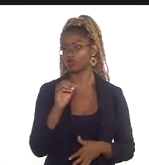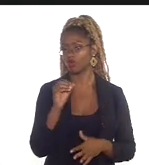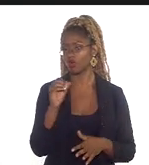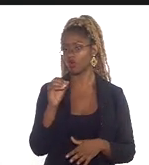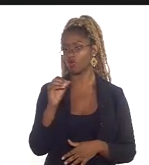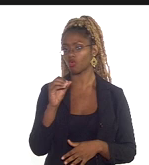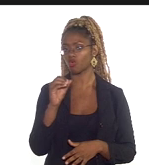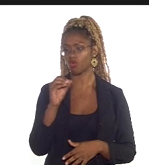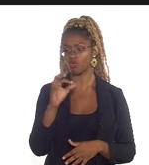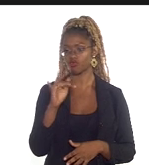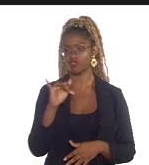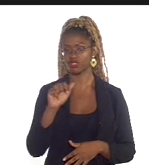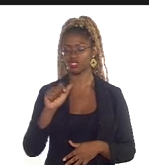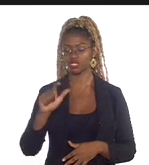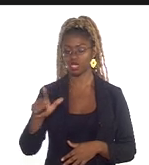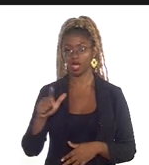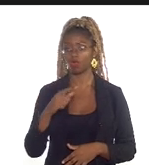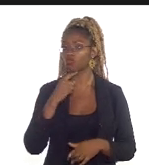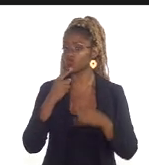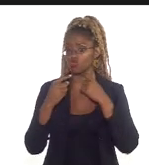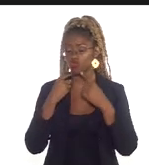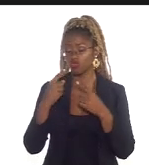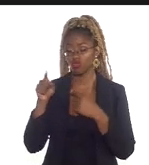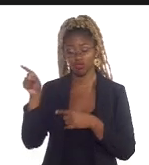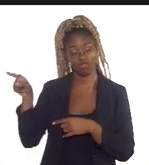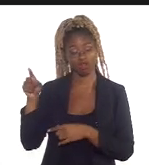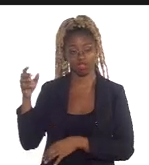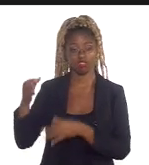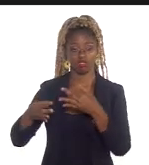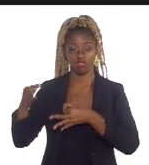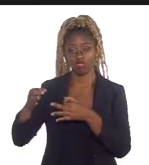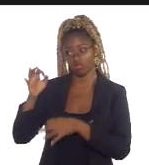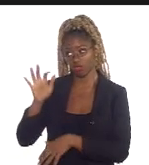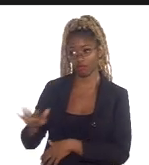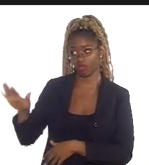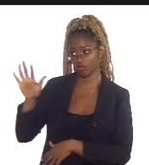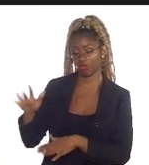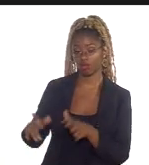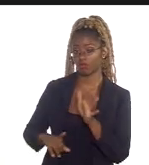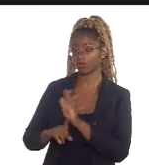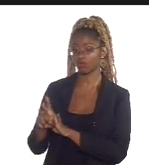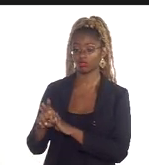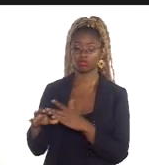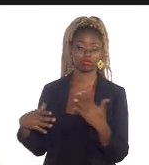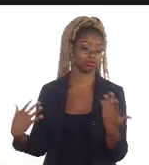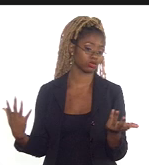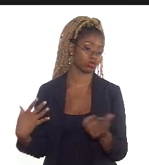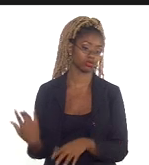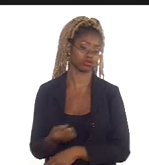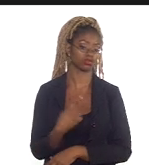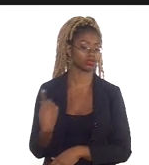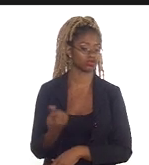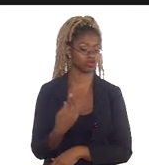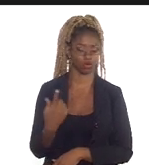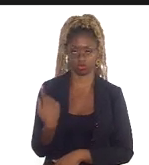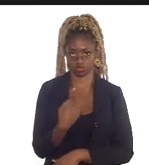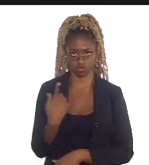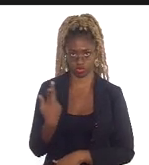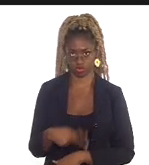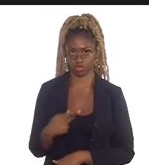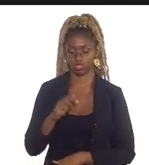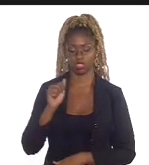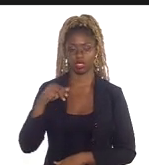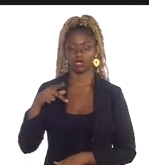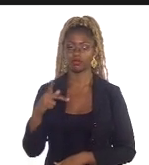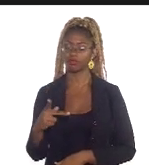e dúvidas é a Justiça Federal. Então, a gente está, da nossa parte,